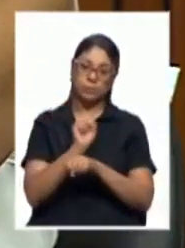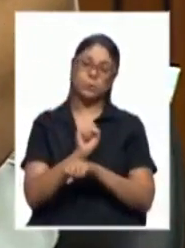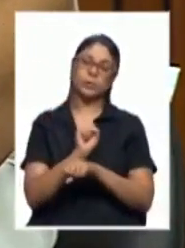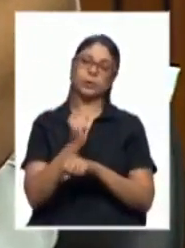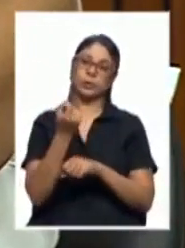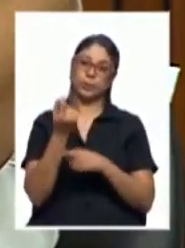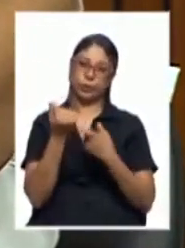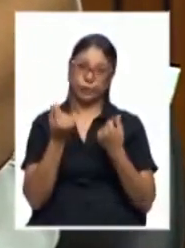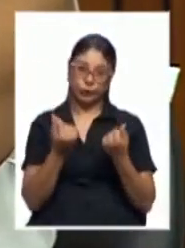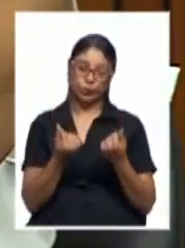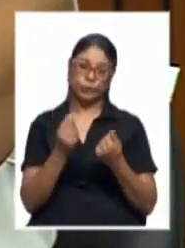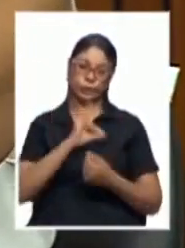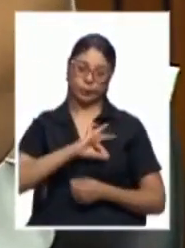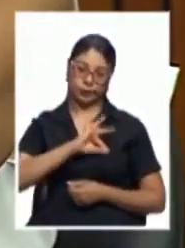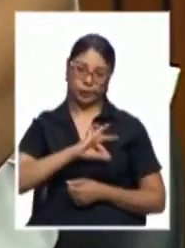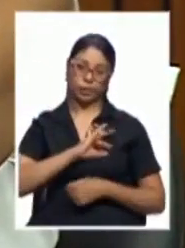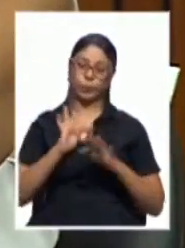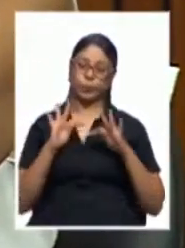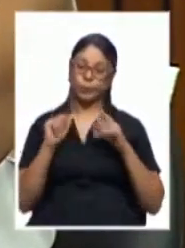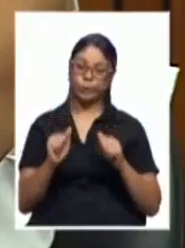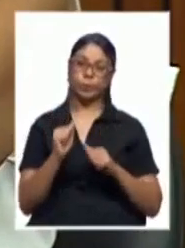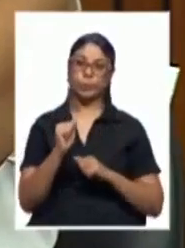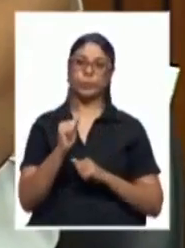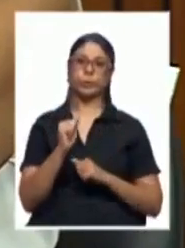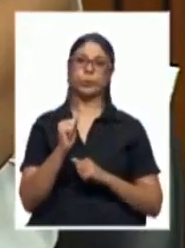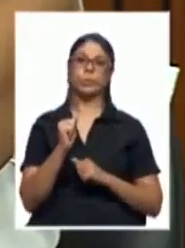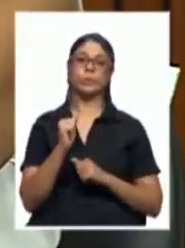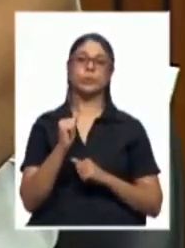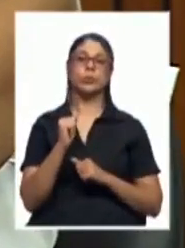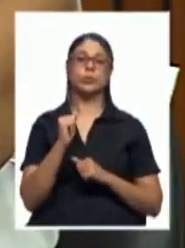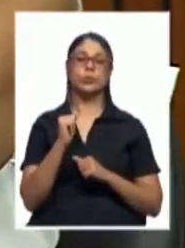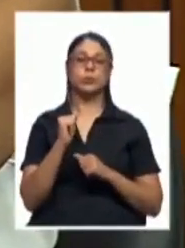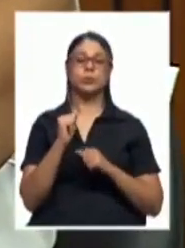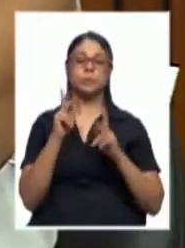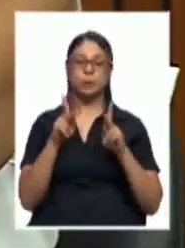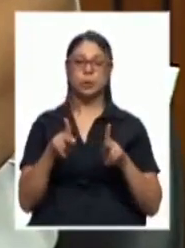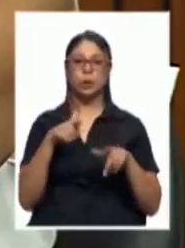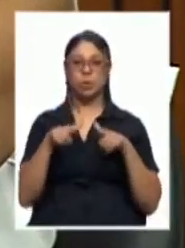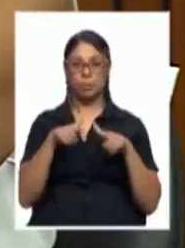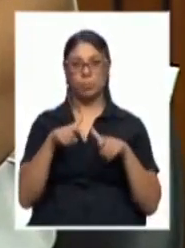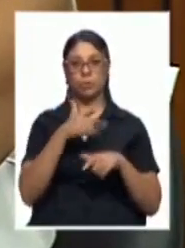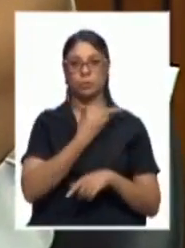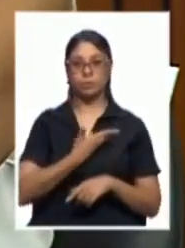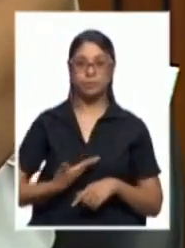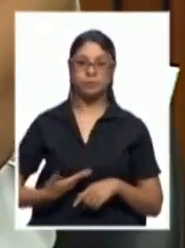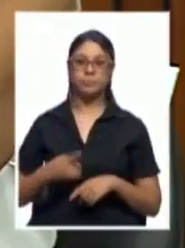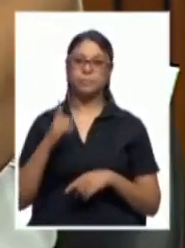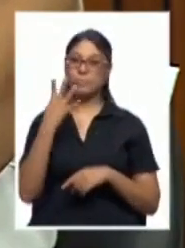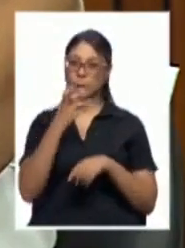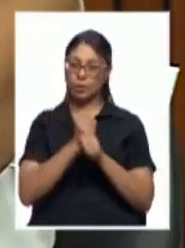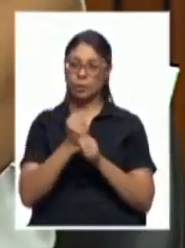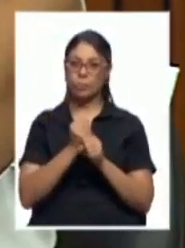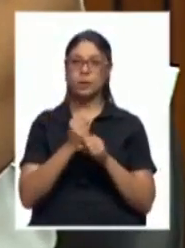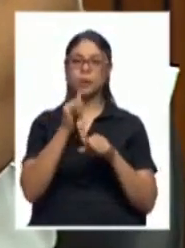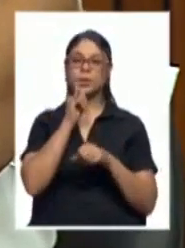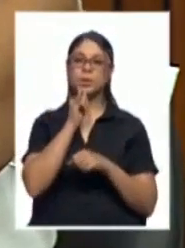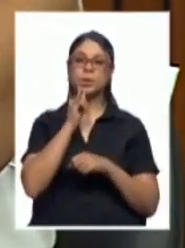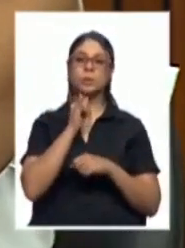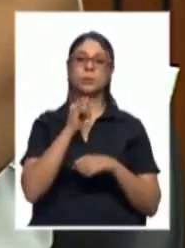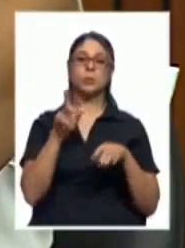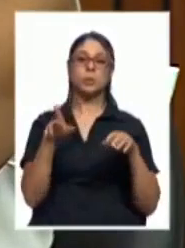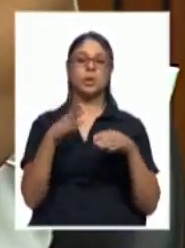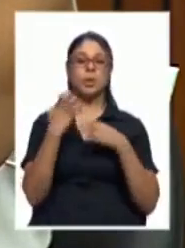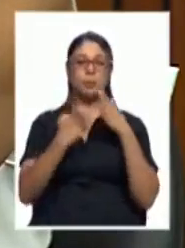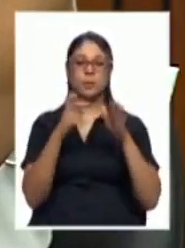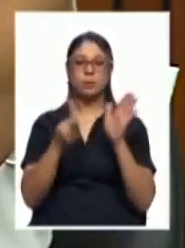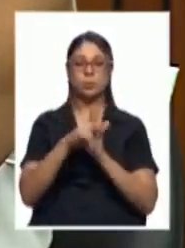servidores públicos de mineiros durante 4 anos, significa venda das nossas estatais, como, por exemplo, CEMIG, Gasmig,